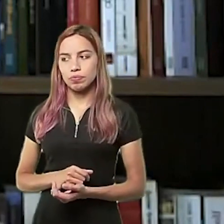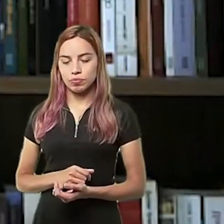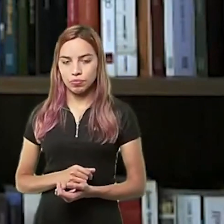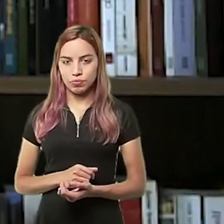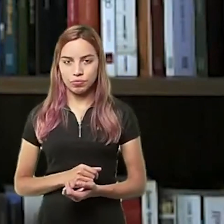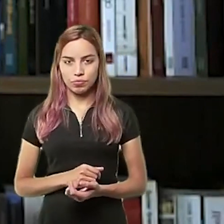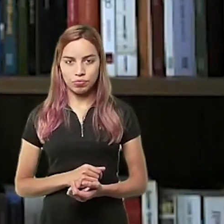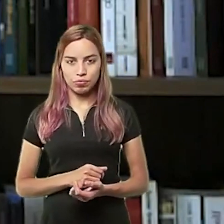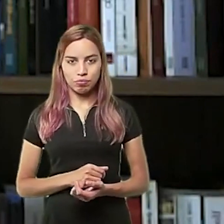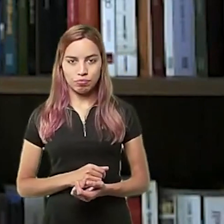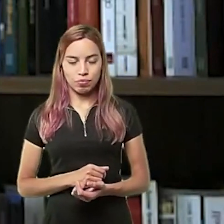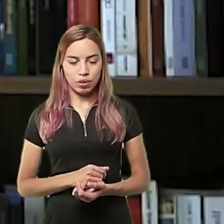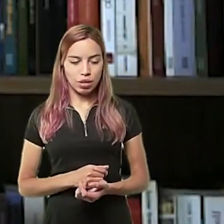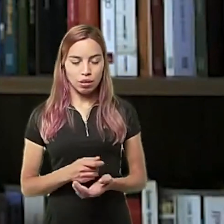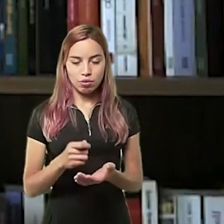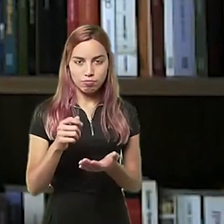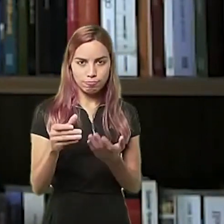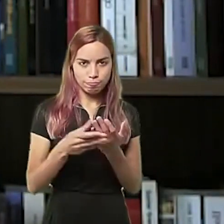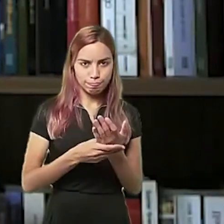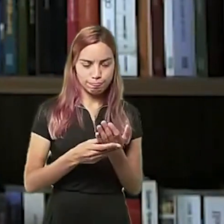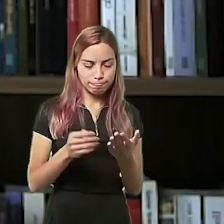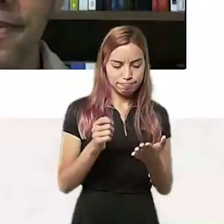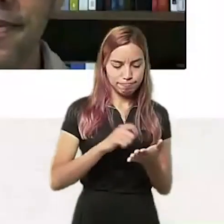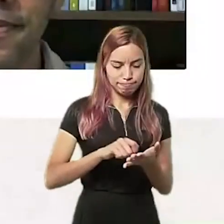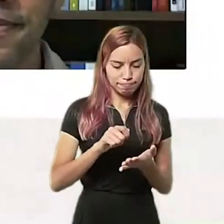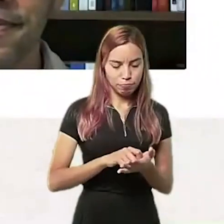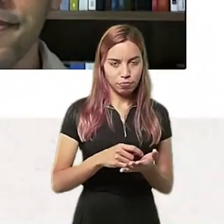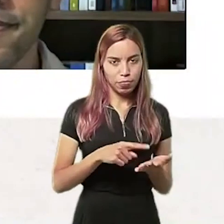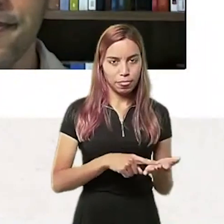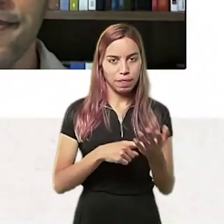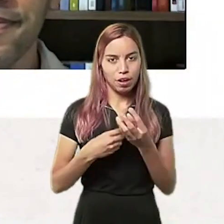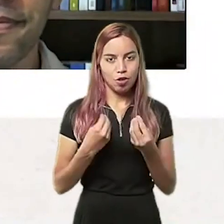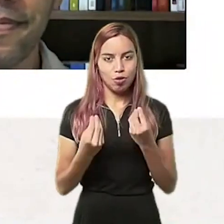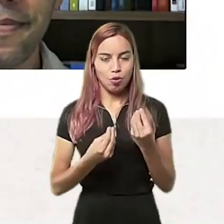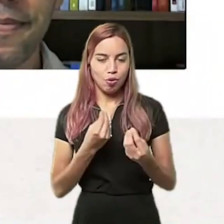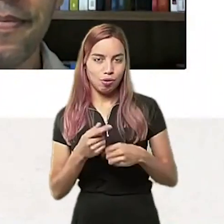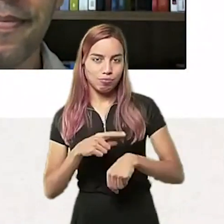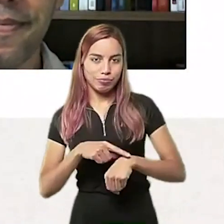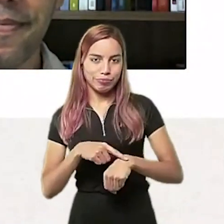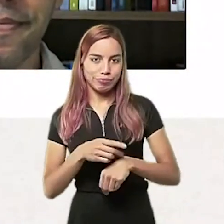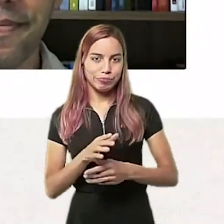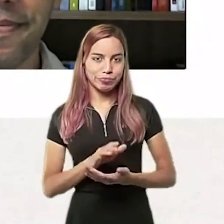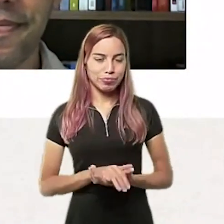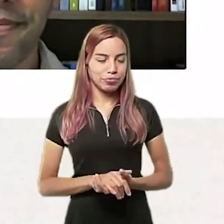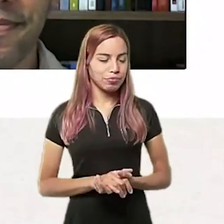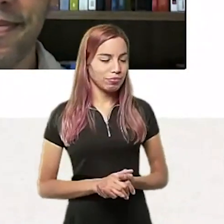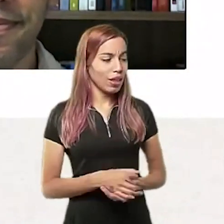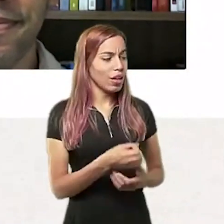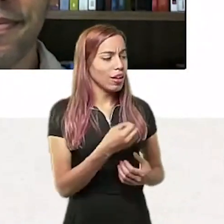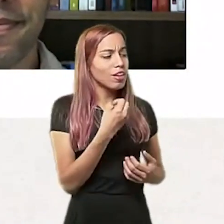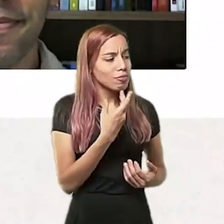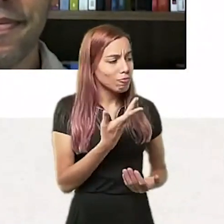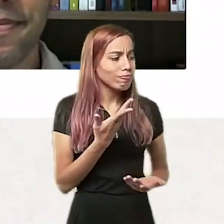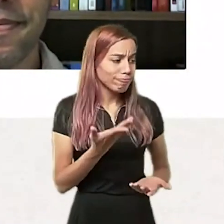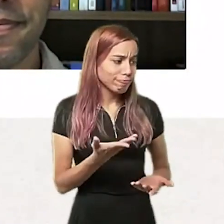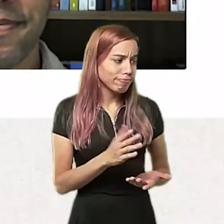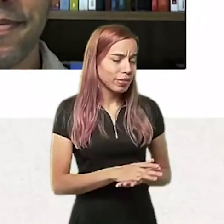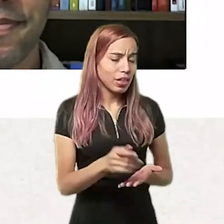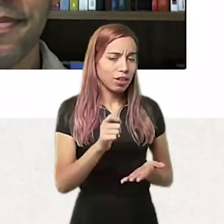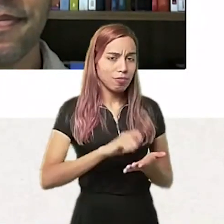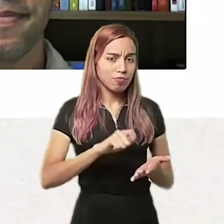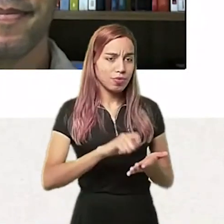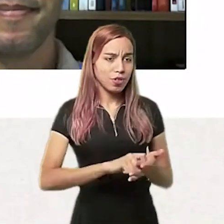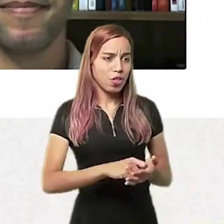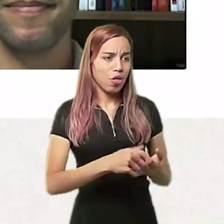do autor sobre o seu tempo. Que bom, né, que os escritores trazem para a gente de volta